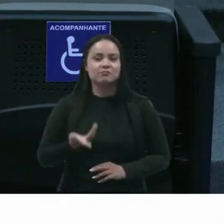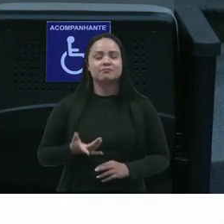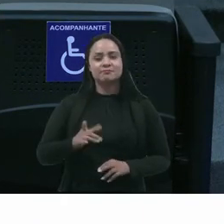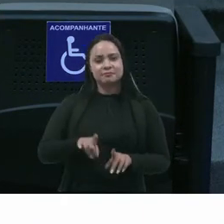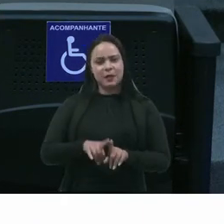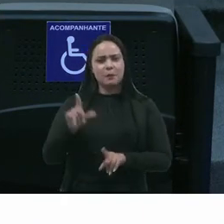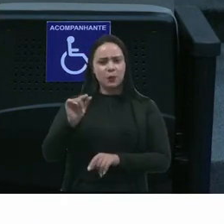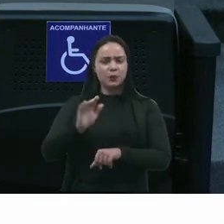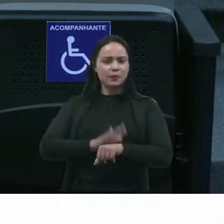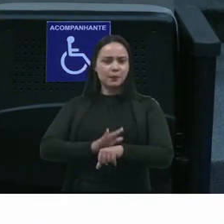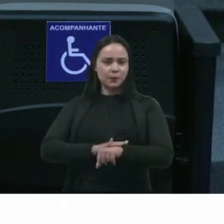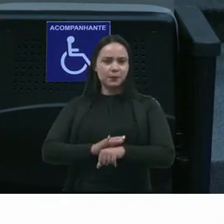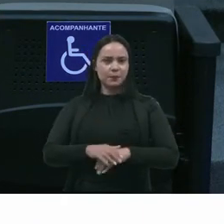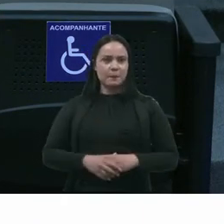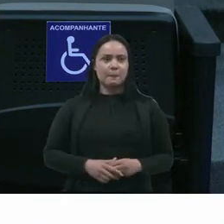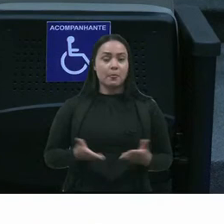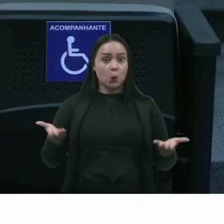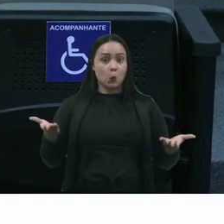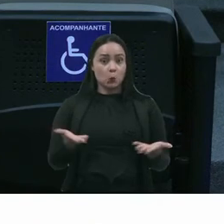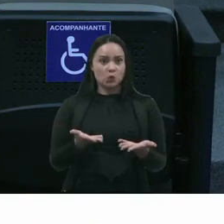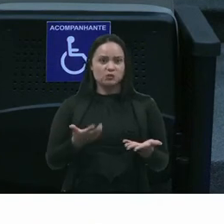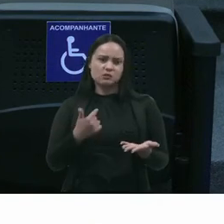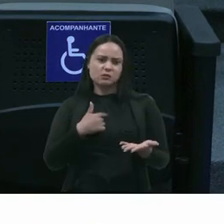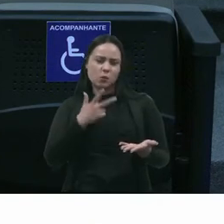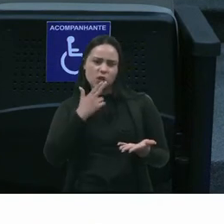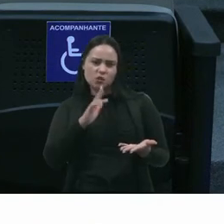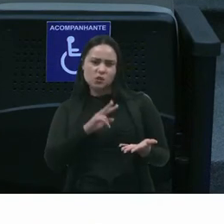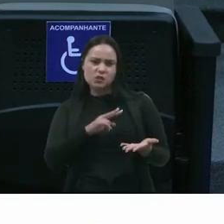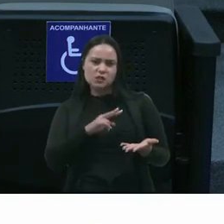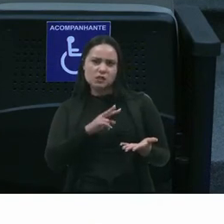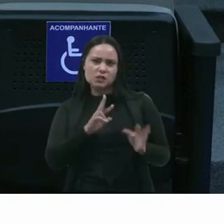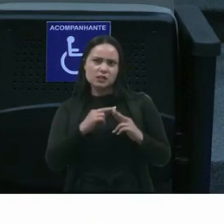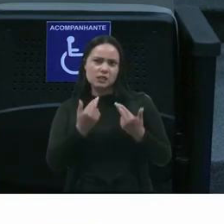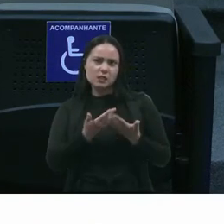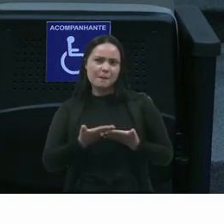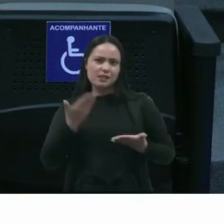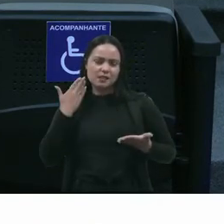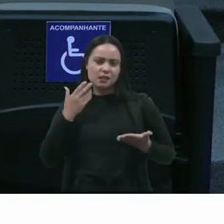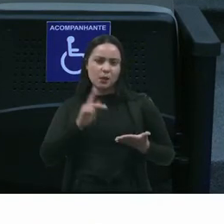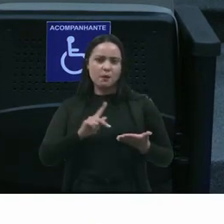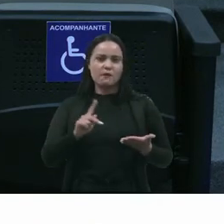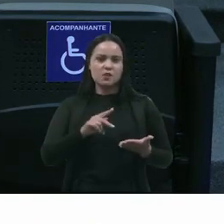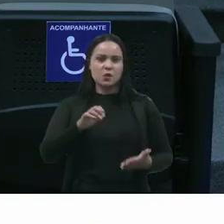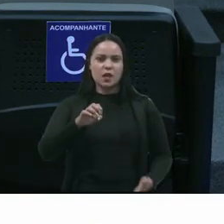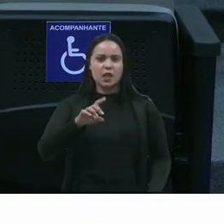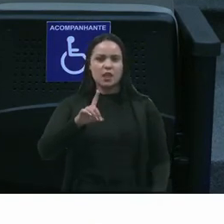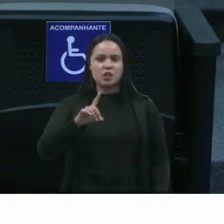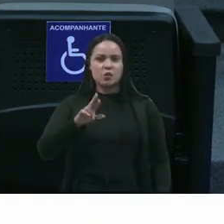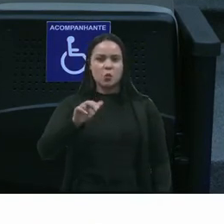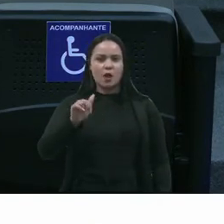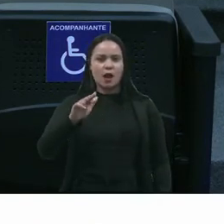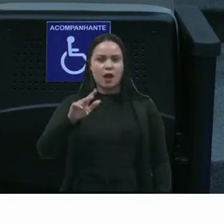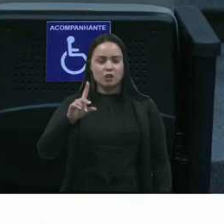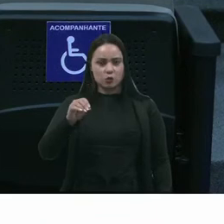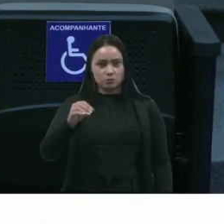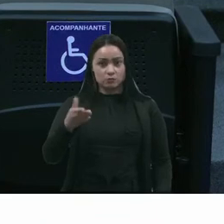recentemente, hoje, e acho que na sessão passada, o professor José Eduardo Alckmin. Estamos aqui, senhora presidente,